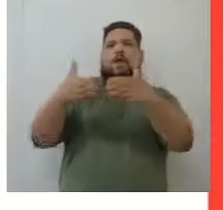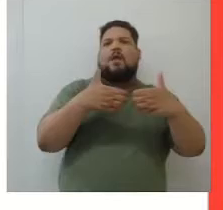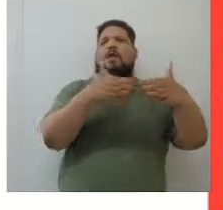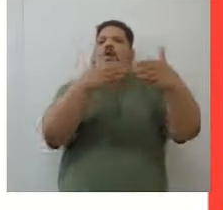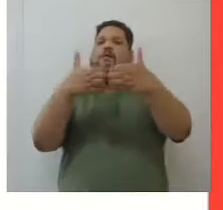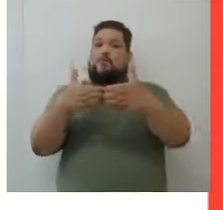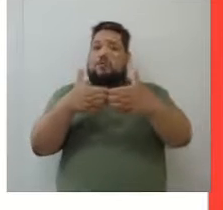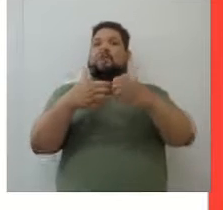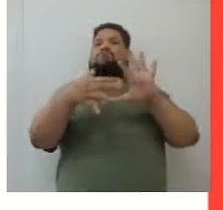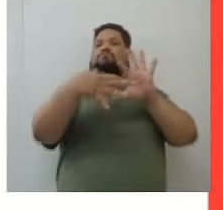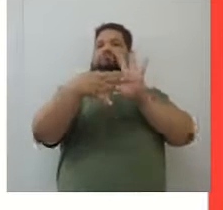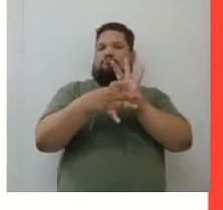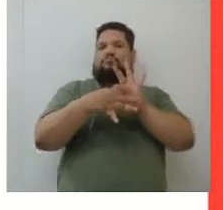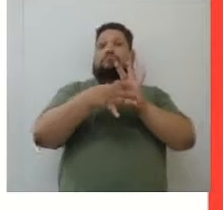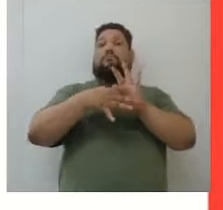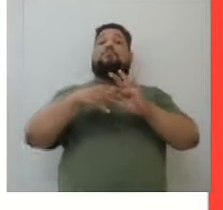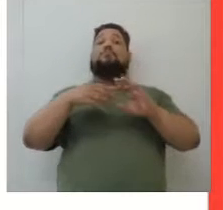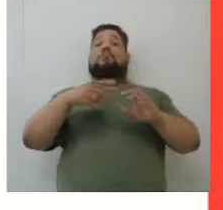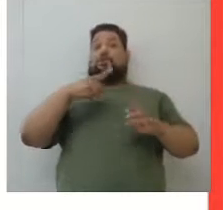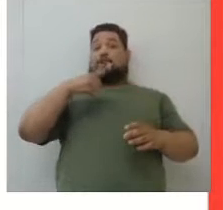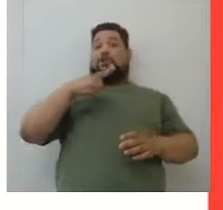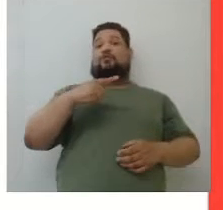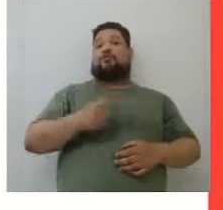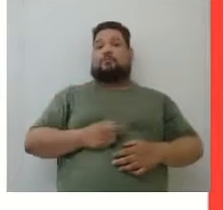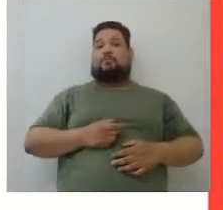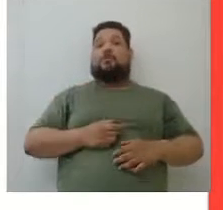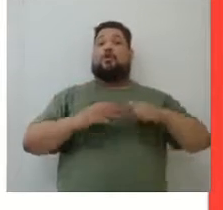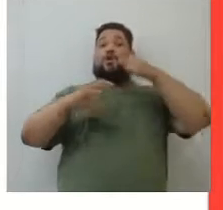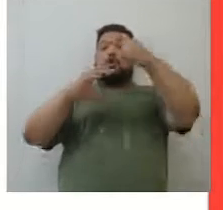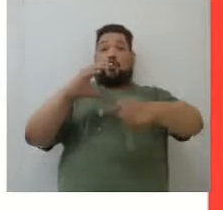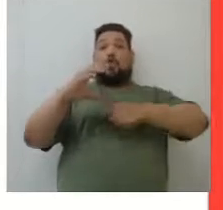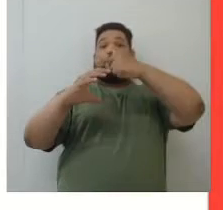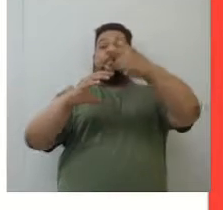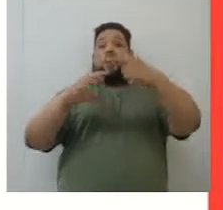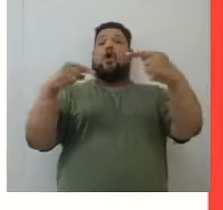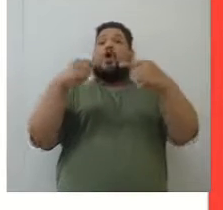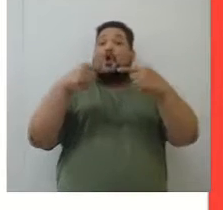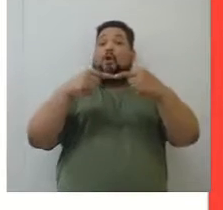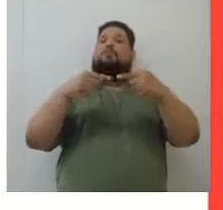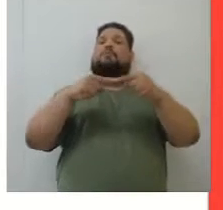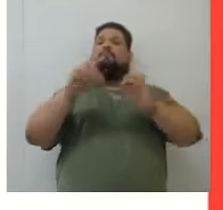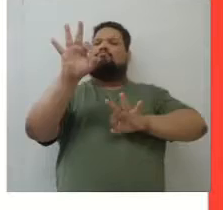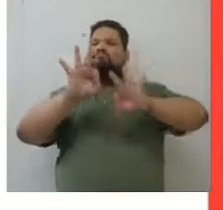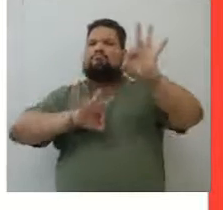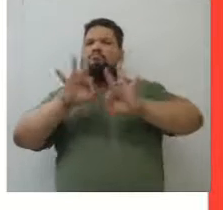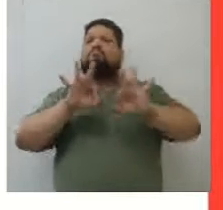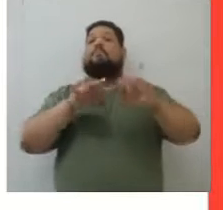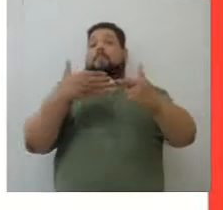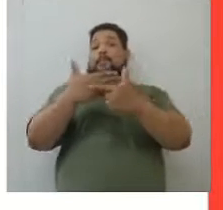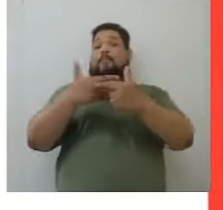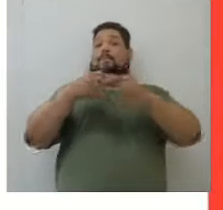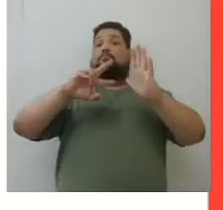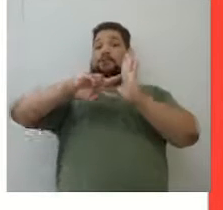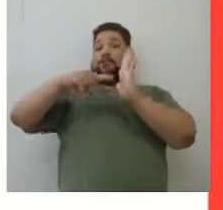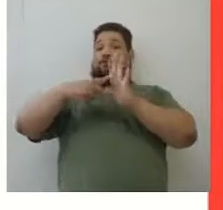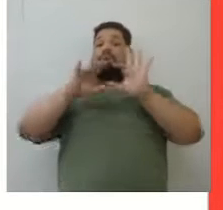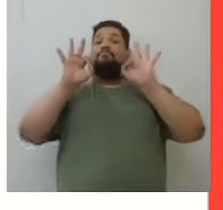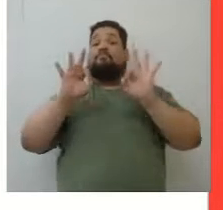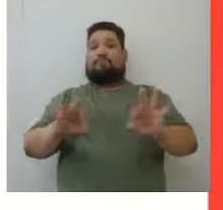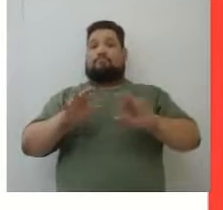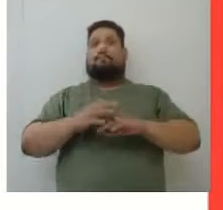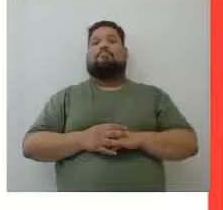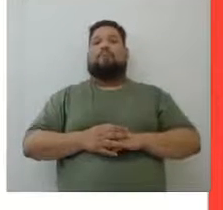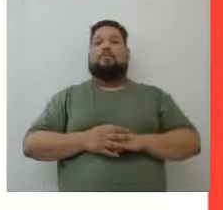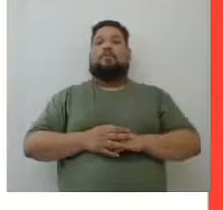mais juntas, mais conectadas. Então, a globalização tem essa função, quer distribuir essa função de organizar. Então, o conceito que a gente vai observar é o seguinte: